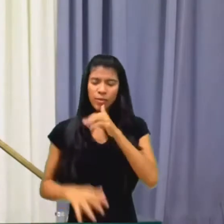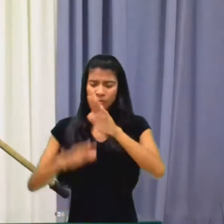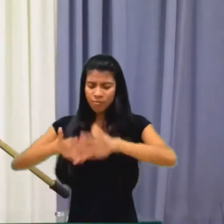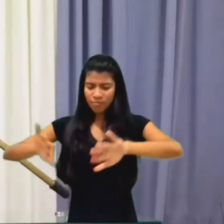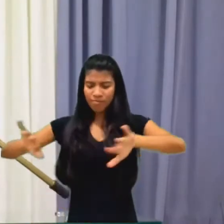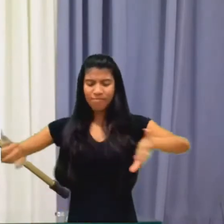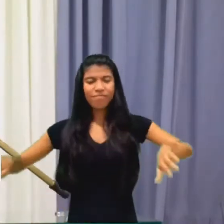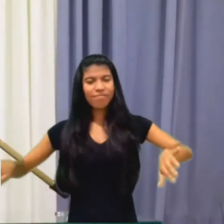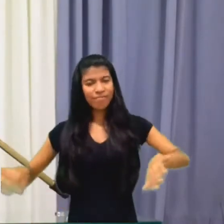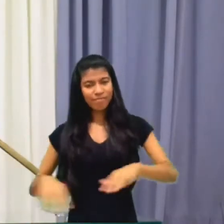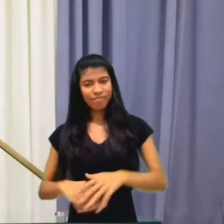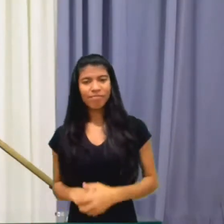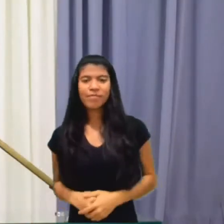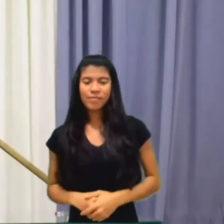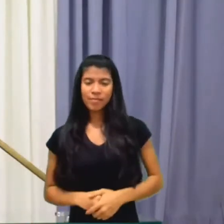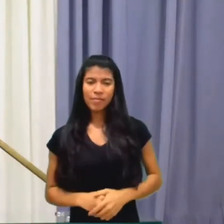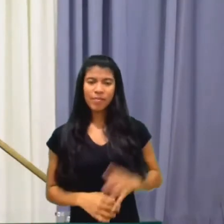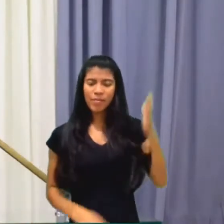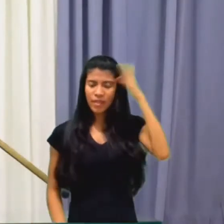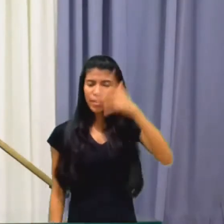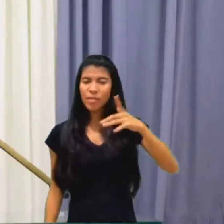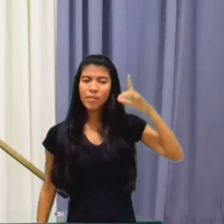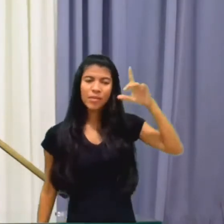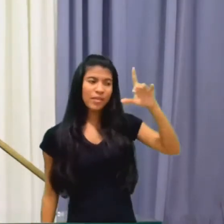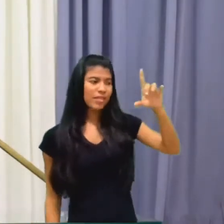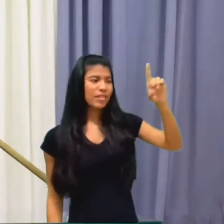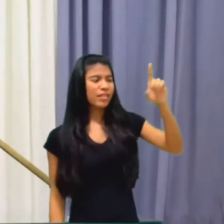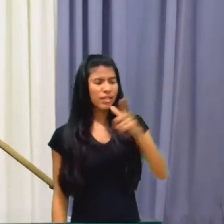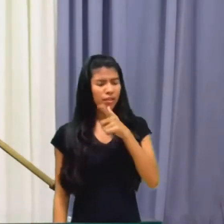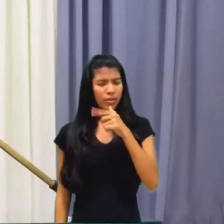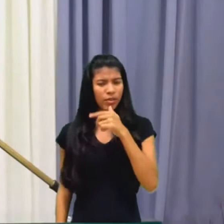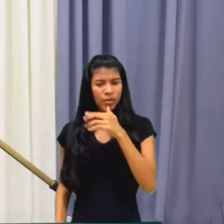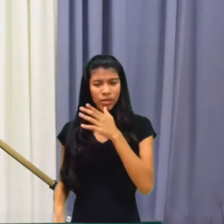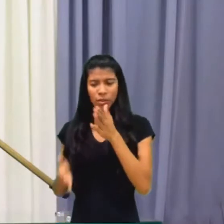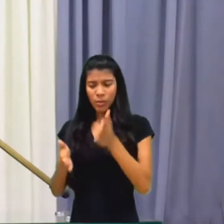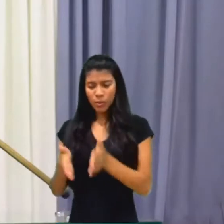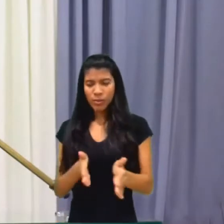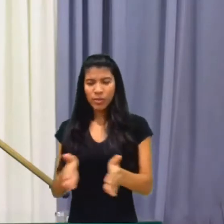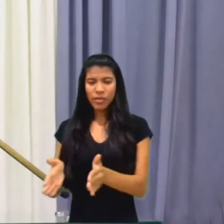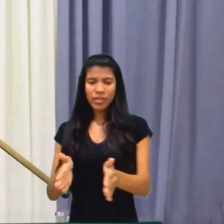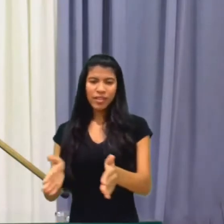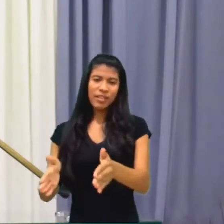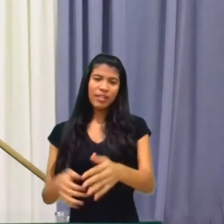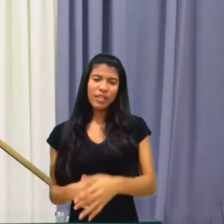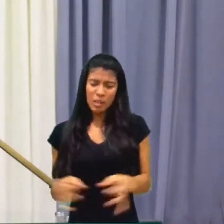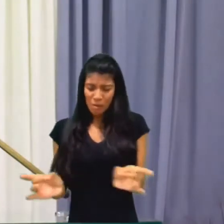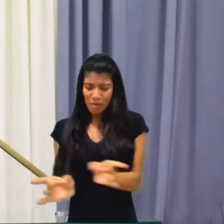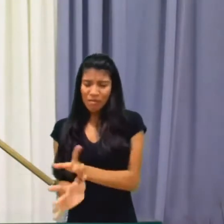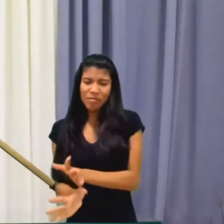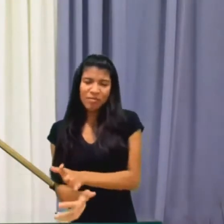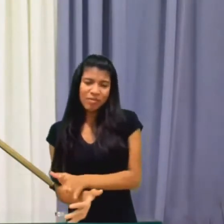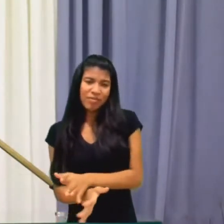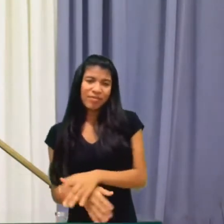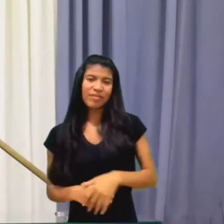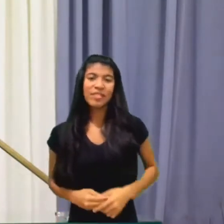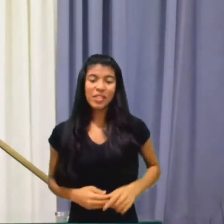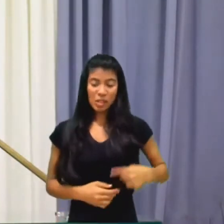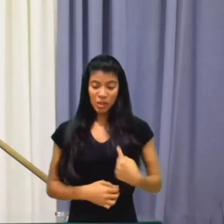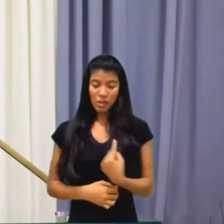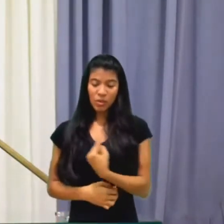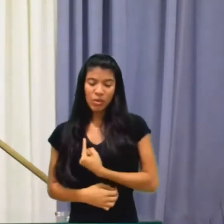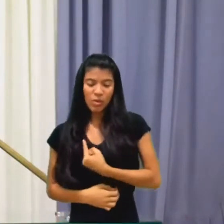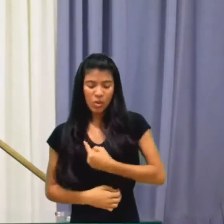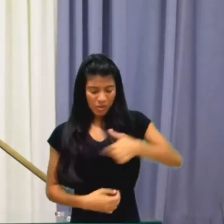diante de nós, a presença de Deus faz o rio secar diante de nós, para que passemos a pés